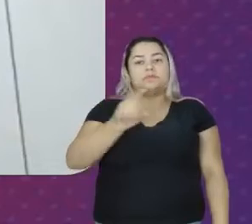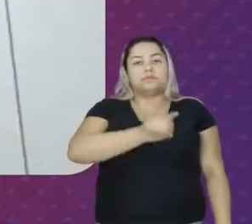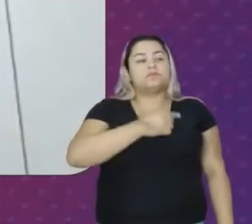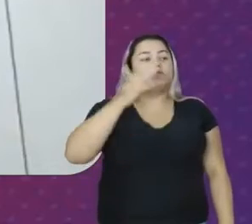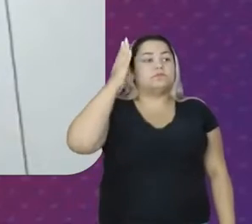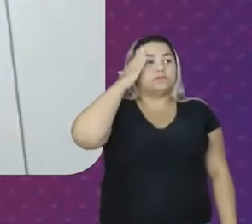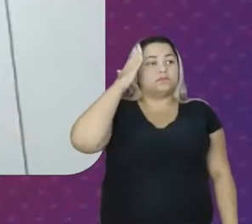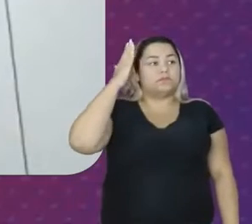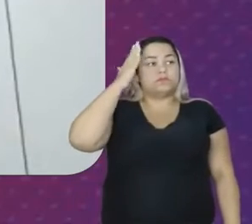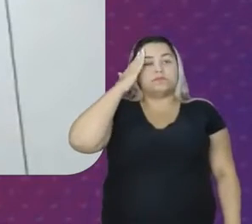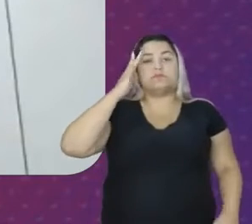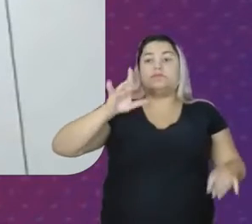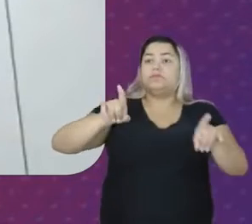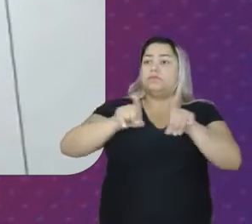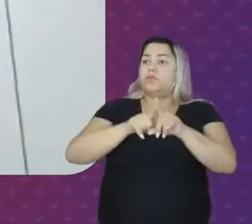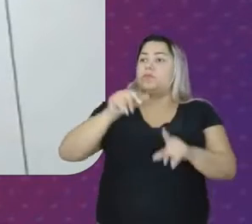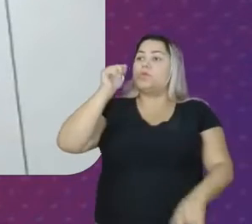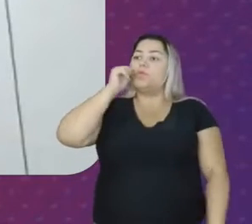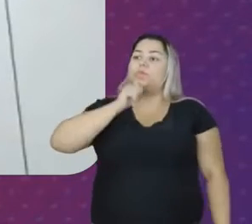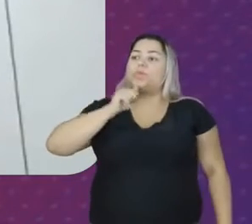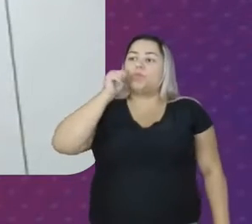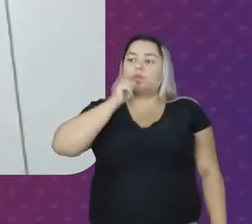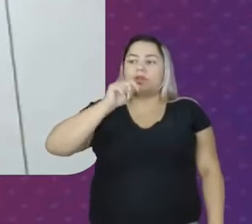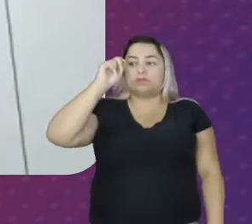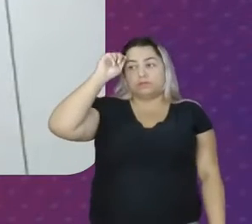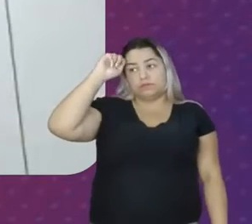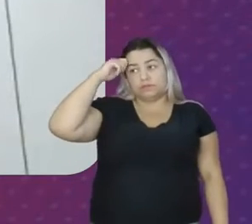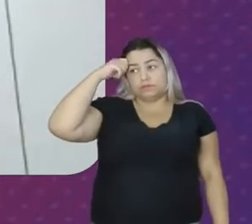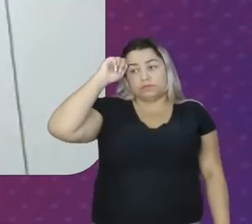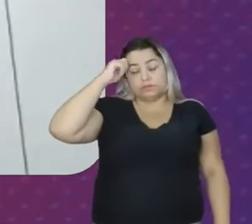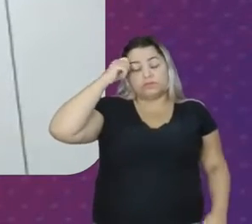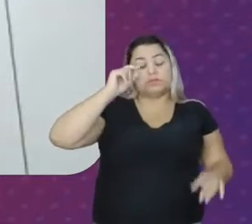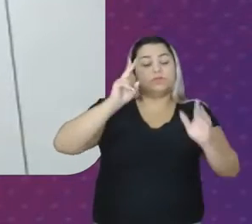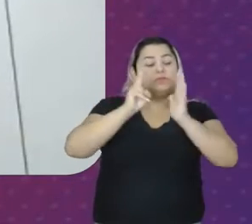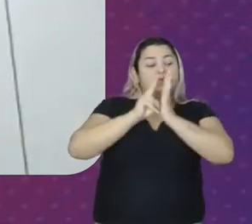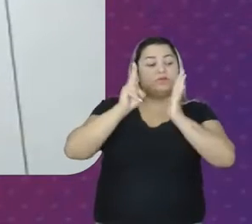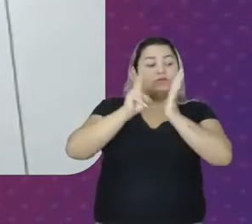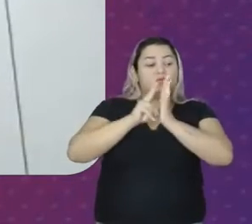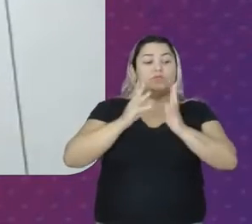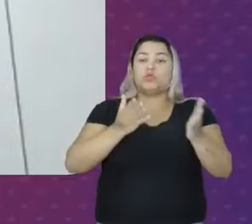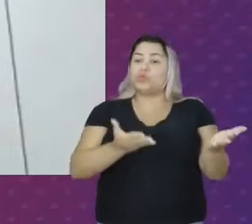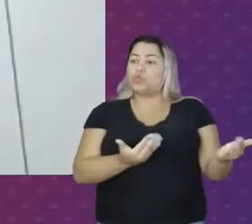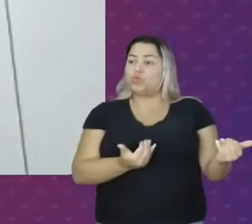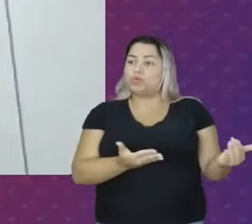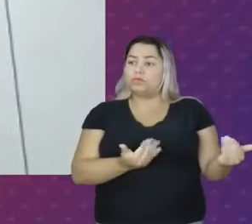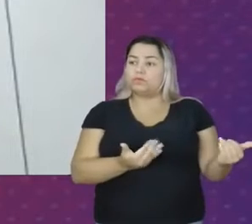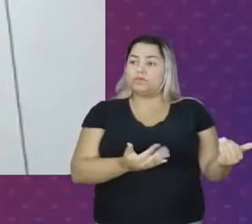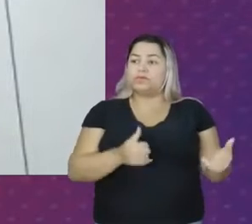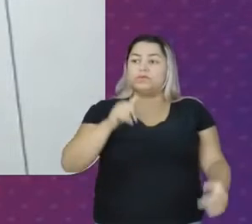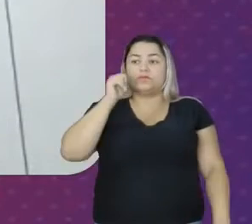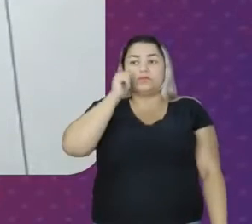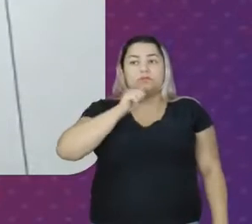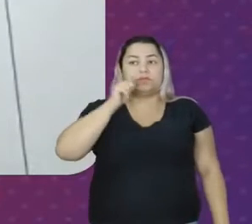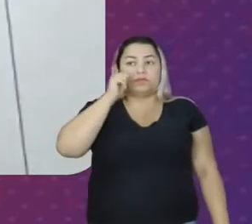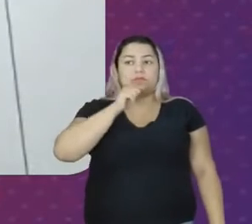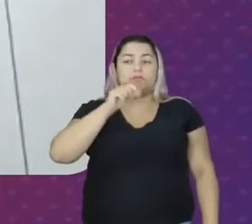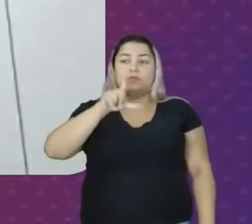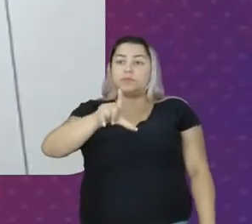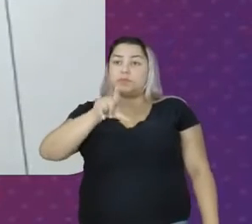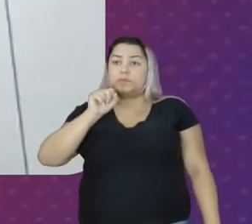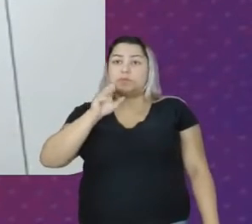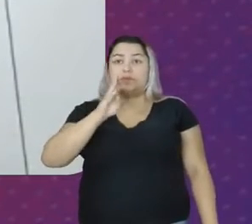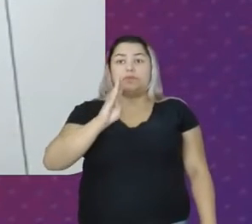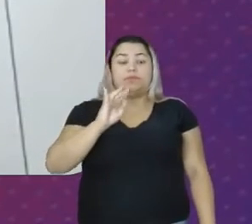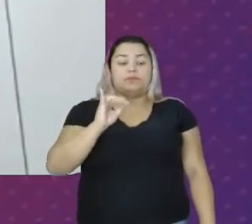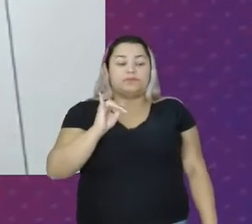somos majoritariamente mulheres negras, mulheres indígenas, jovens, mulheres lésbicas, bissexuais,